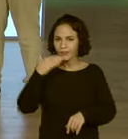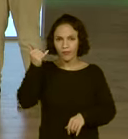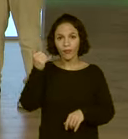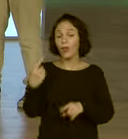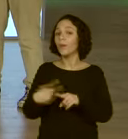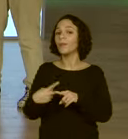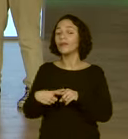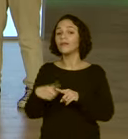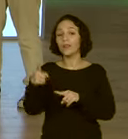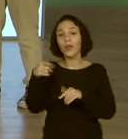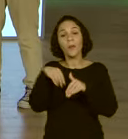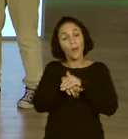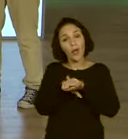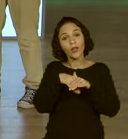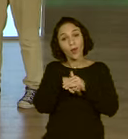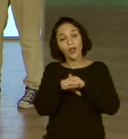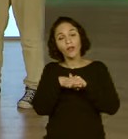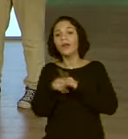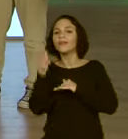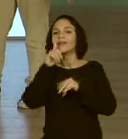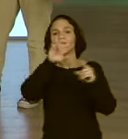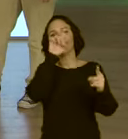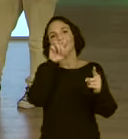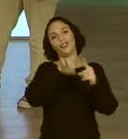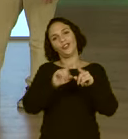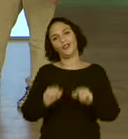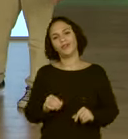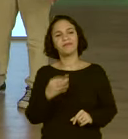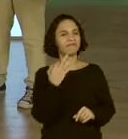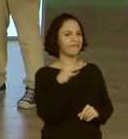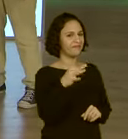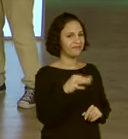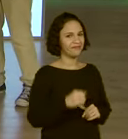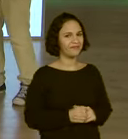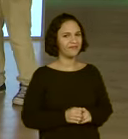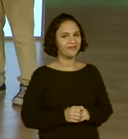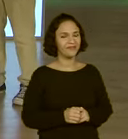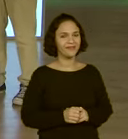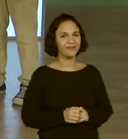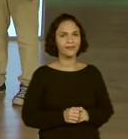economiza para alcançar um objetivo. Exatamente.